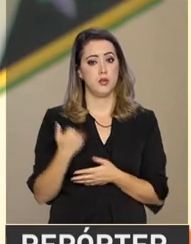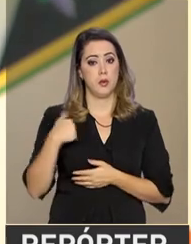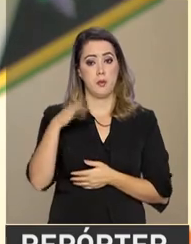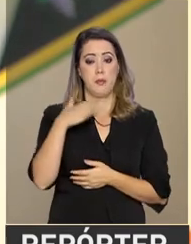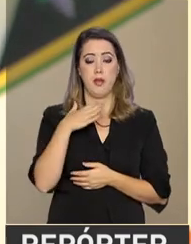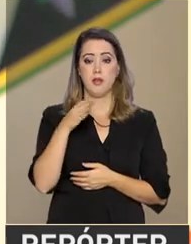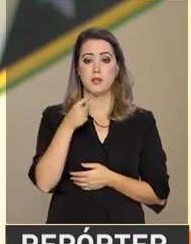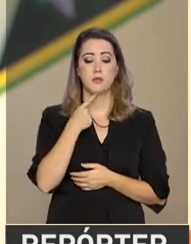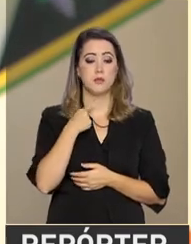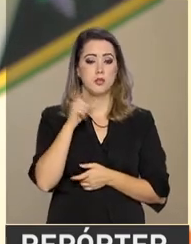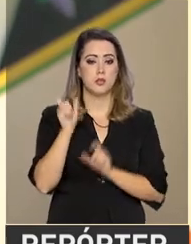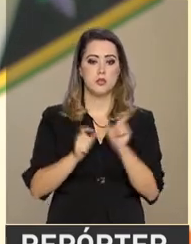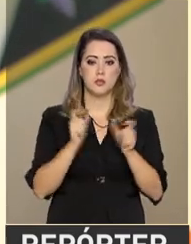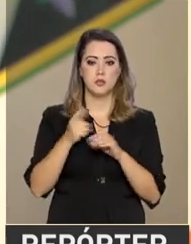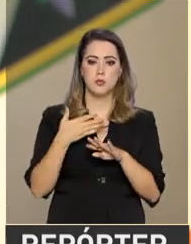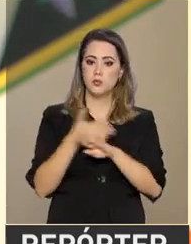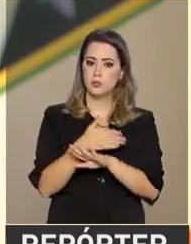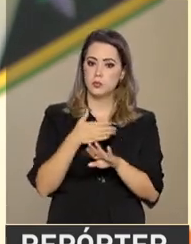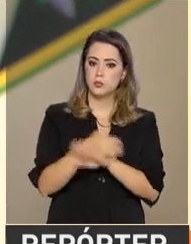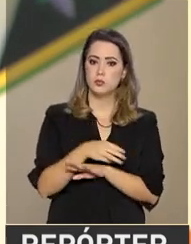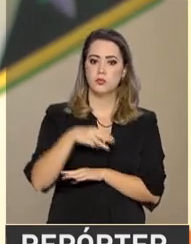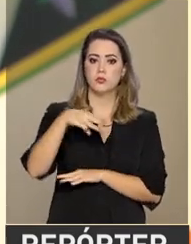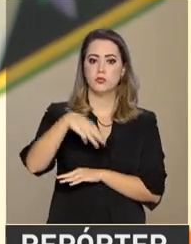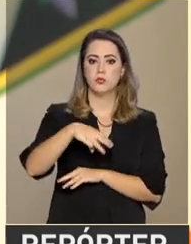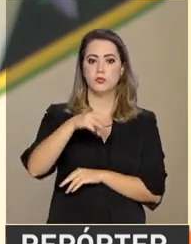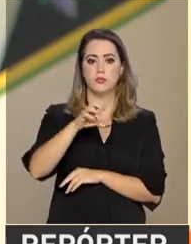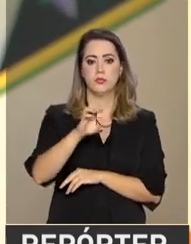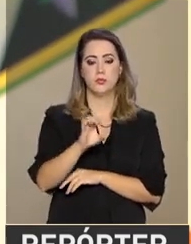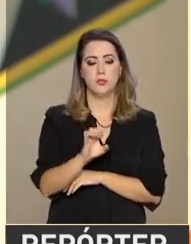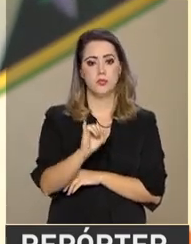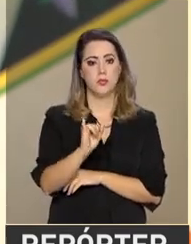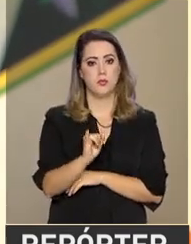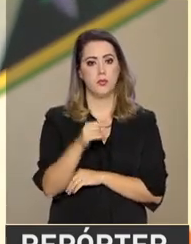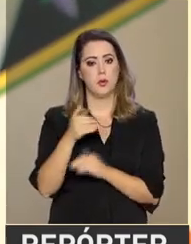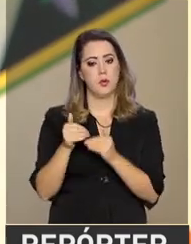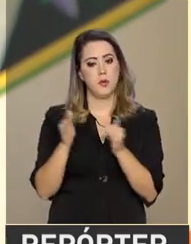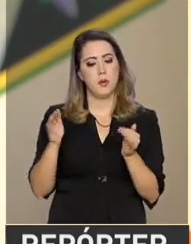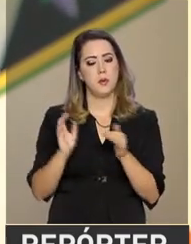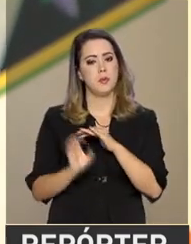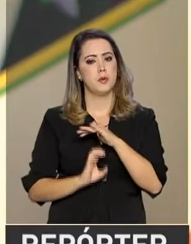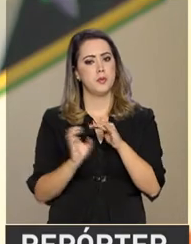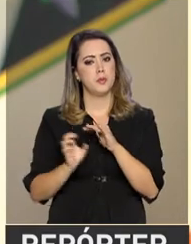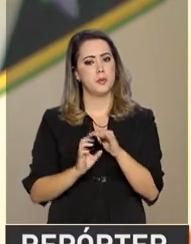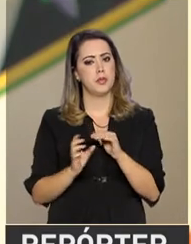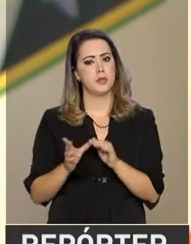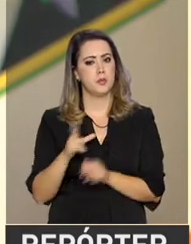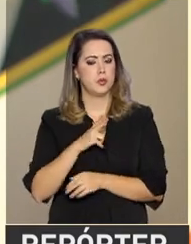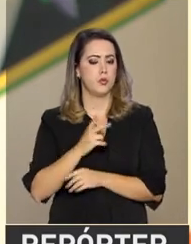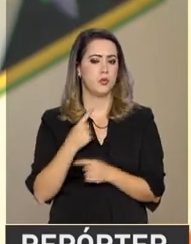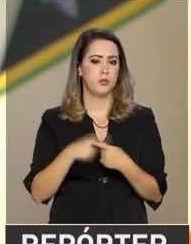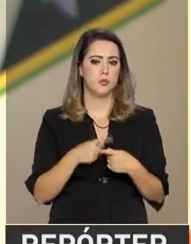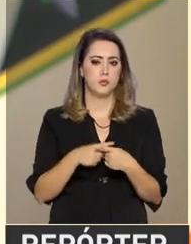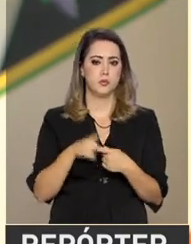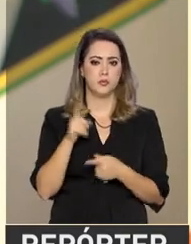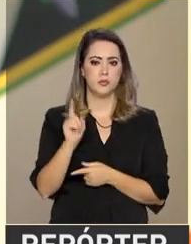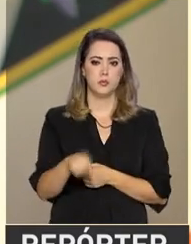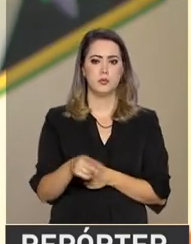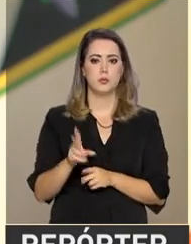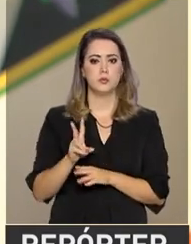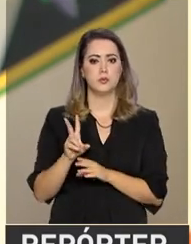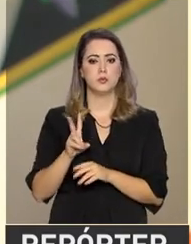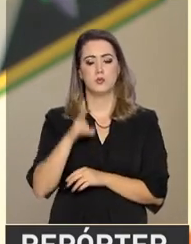é enquadrar essa atividade e abrir uma microempresa individual porque vai ser um